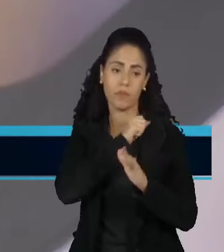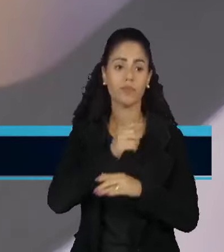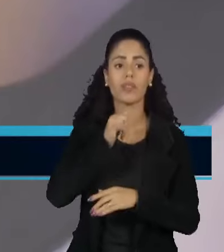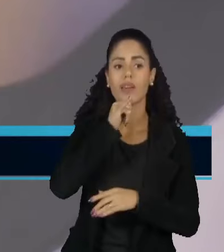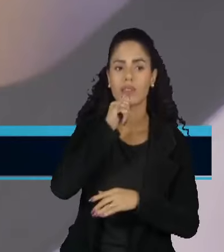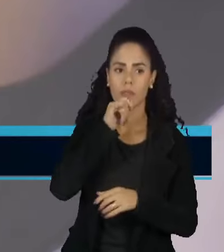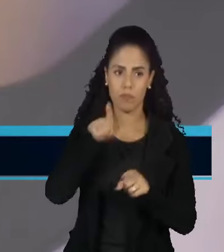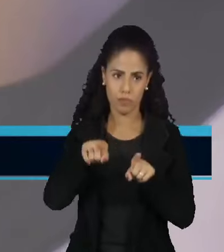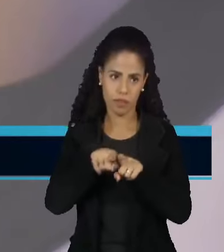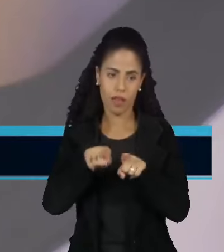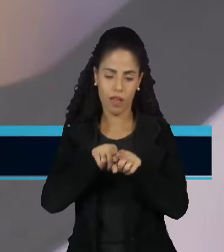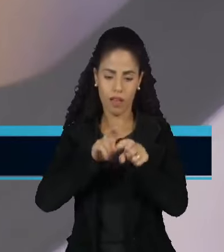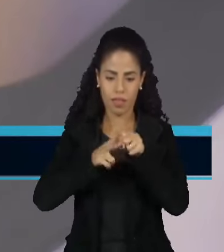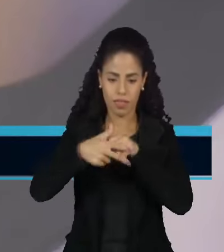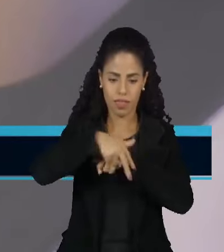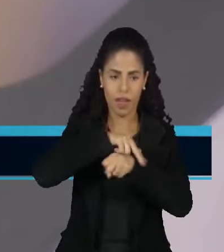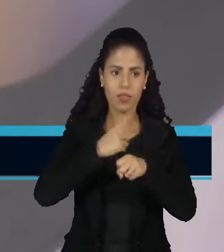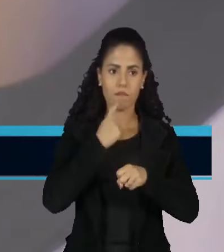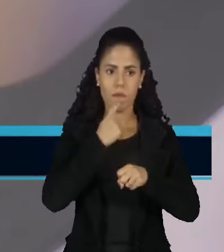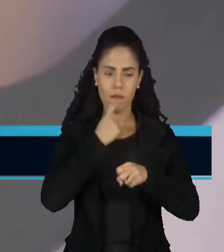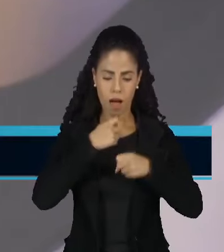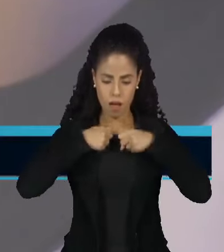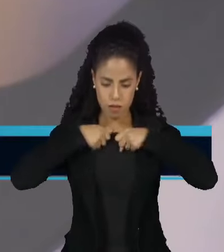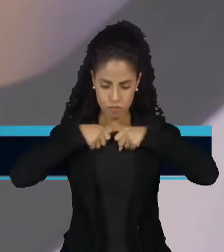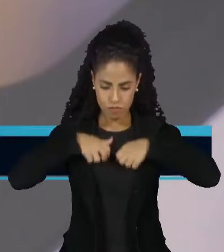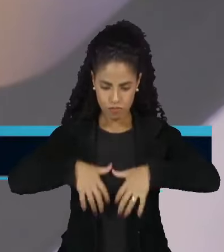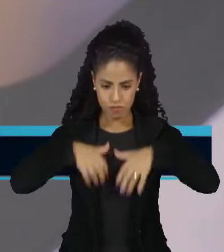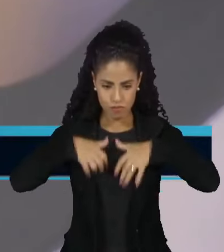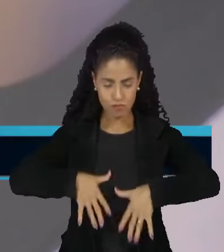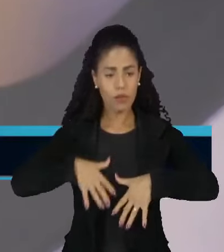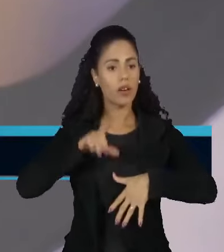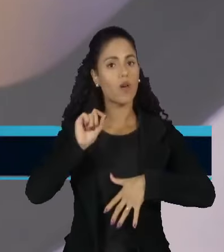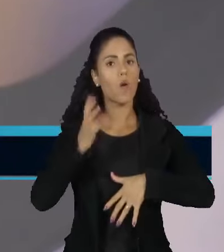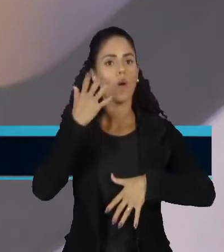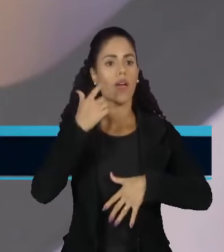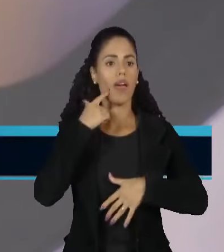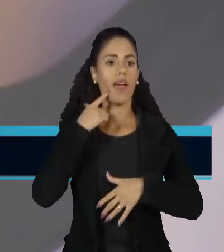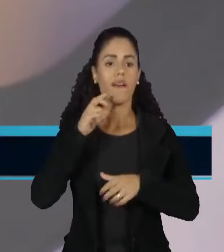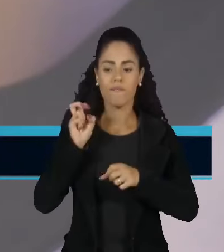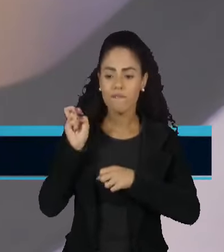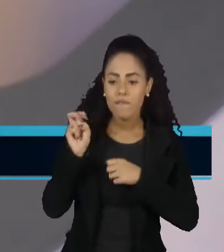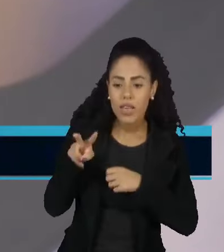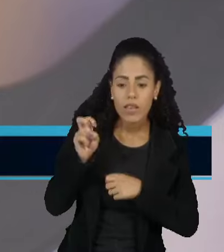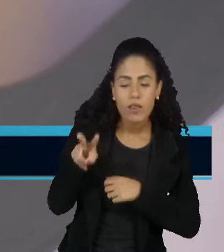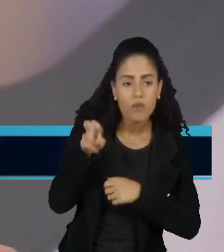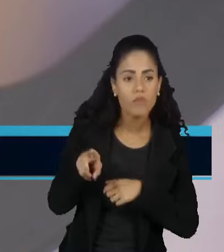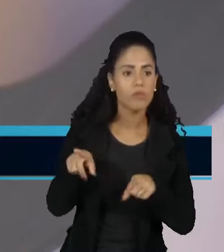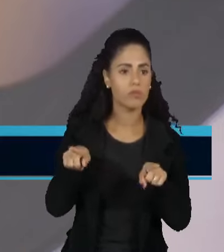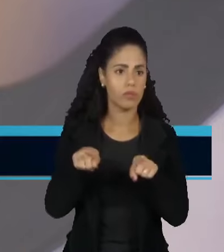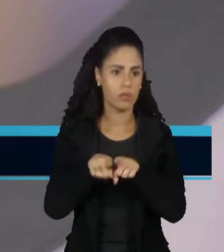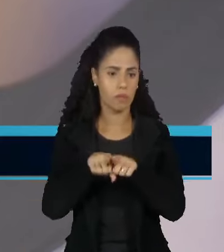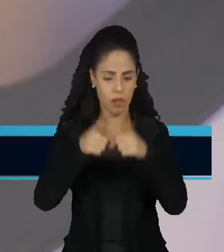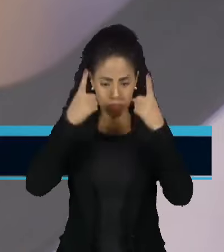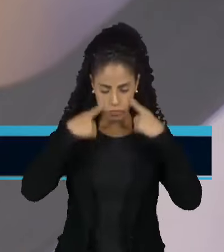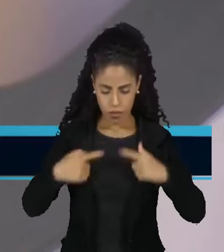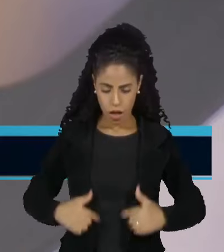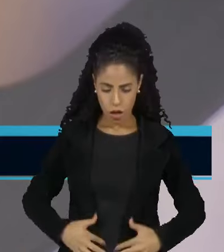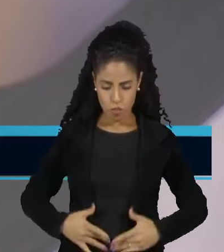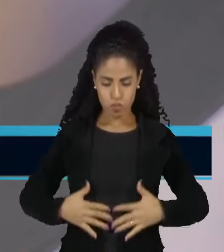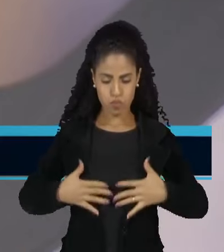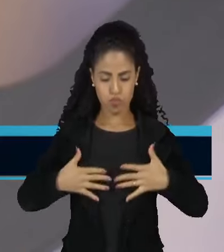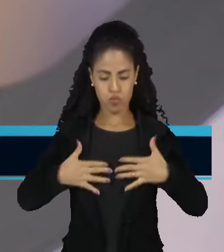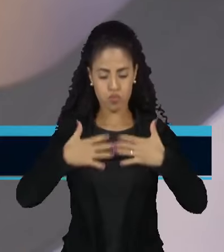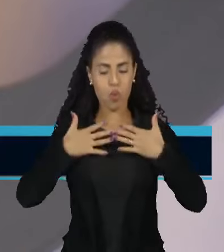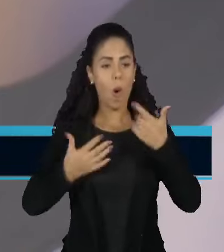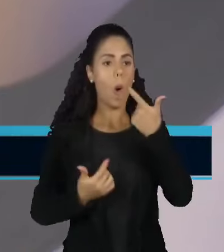dengue hemorrágica, ela nasce do vírus e também de uma parte da resposta inflamatória que você tinha um